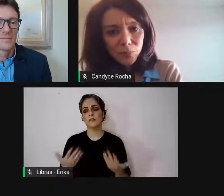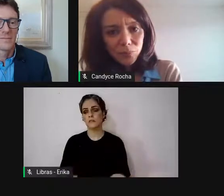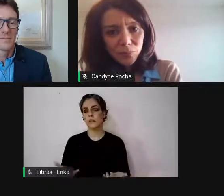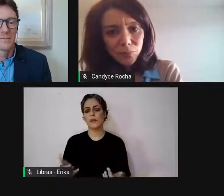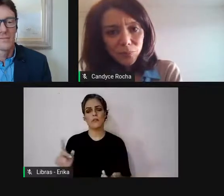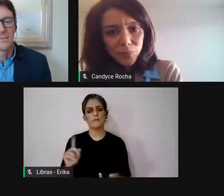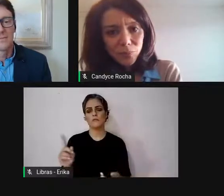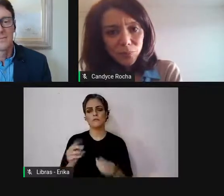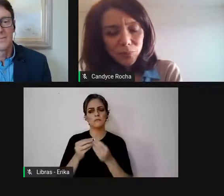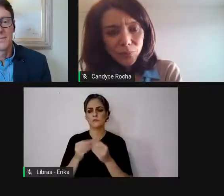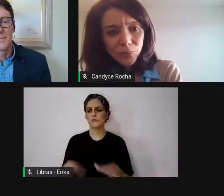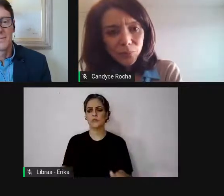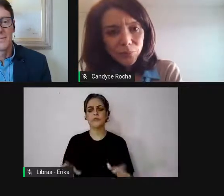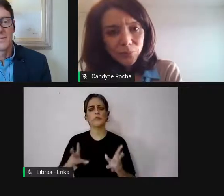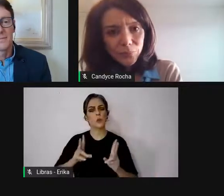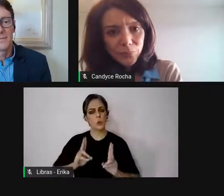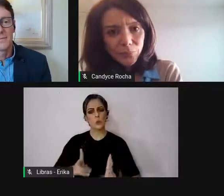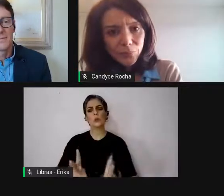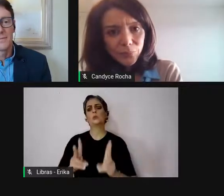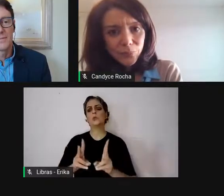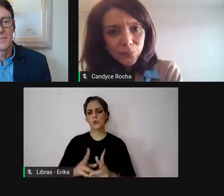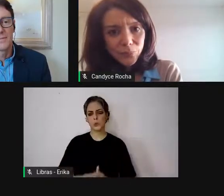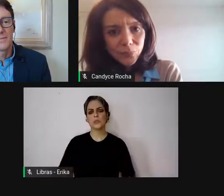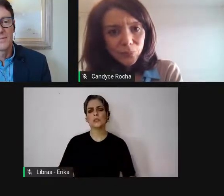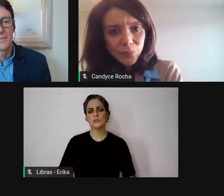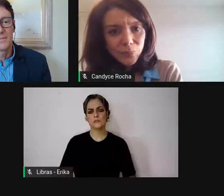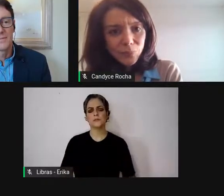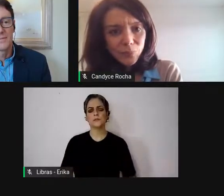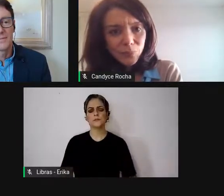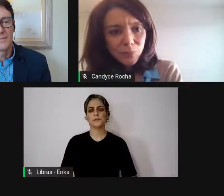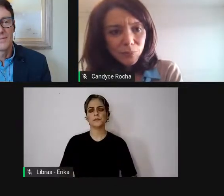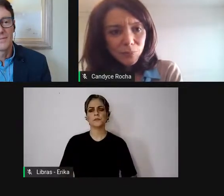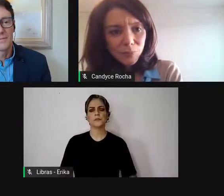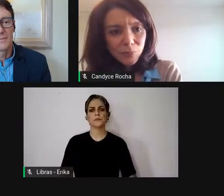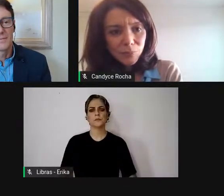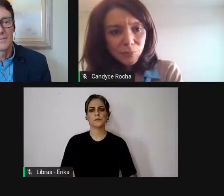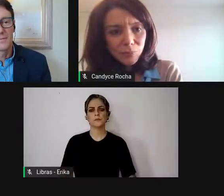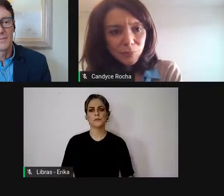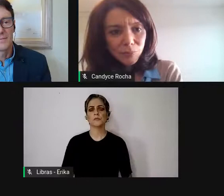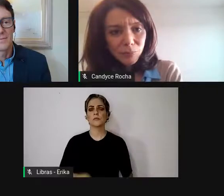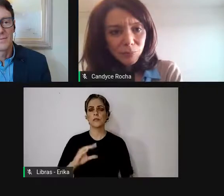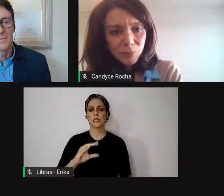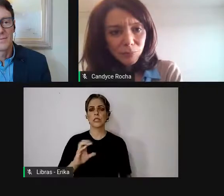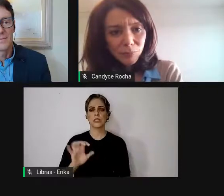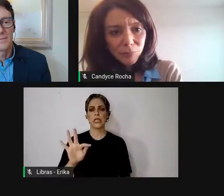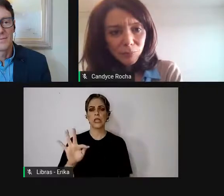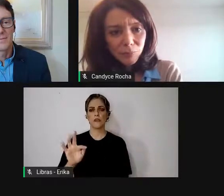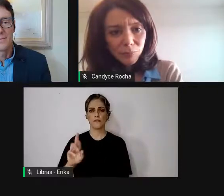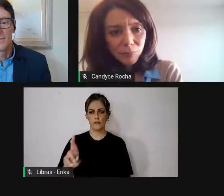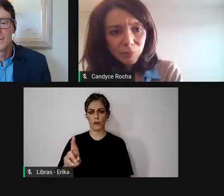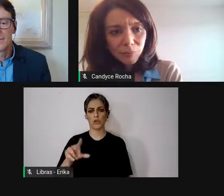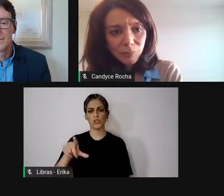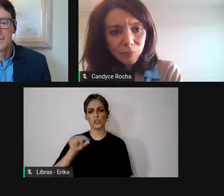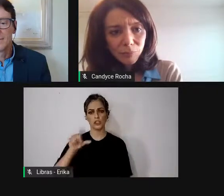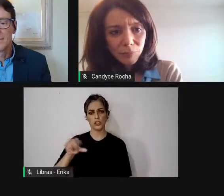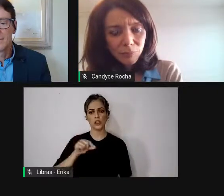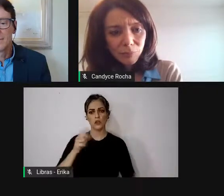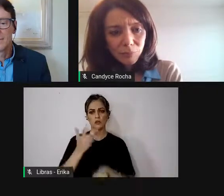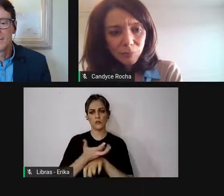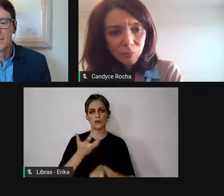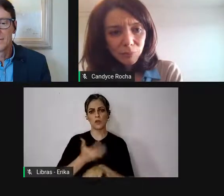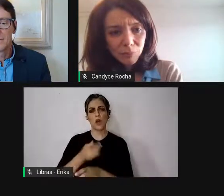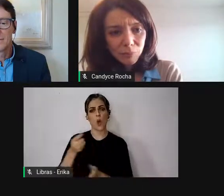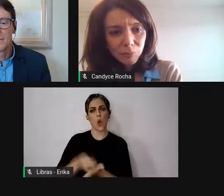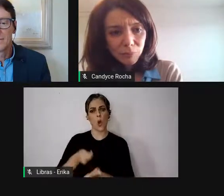dizer, centra em cima dos temas. Aquilo que o Cefot dá de obrigatório, ele já vai atender